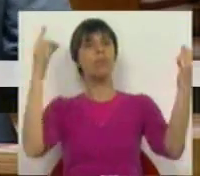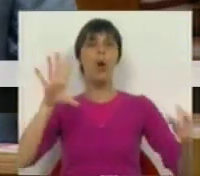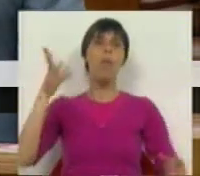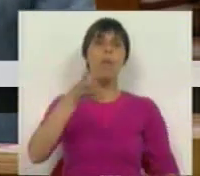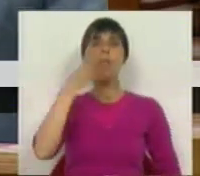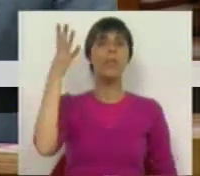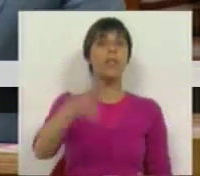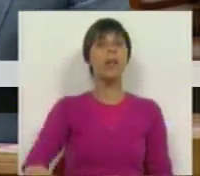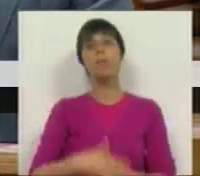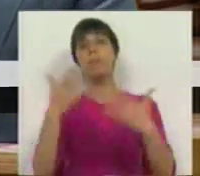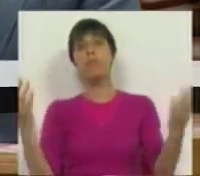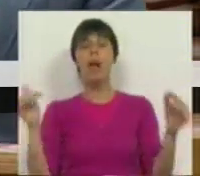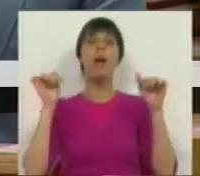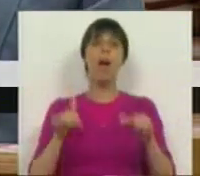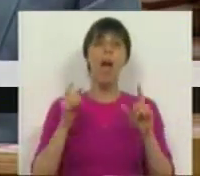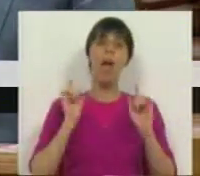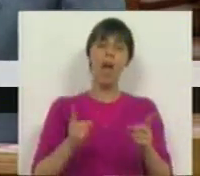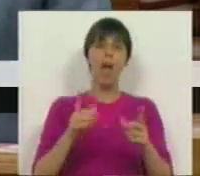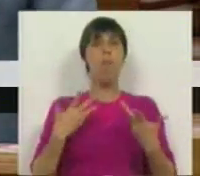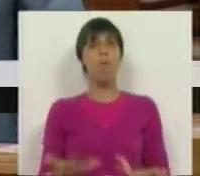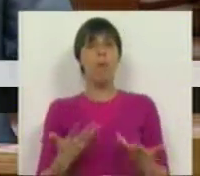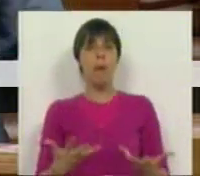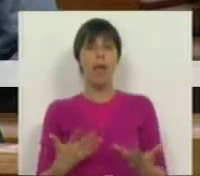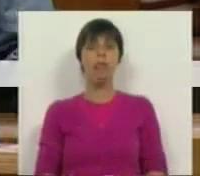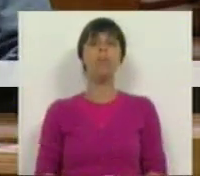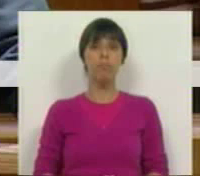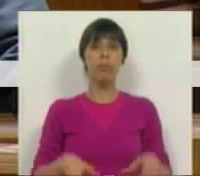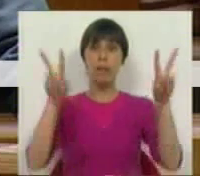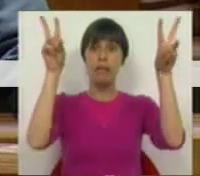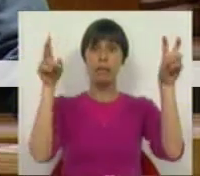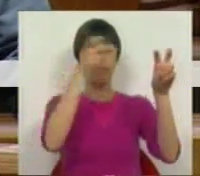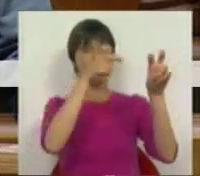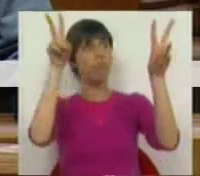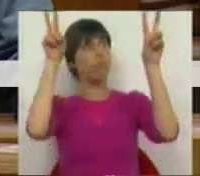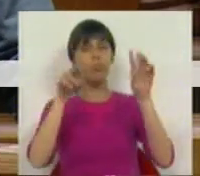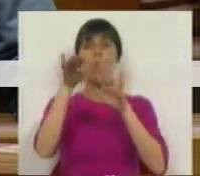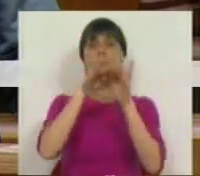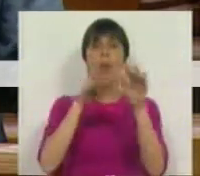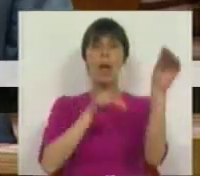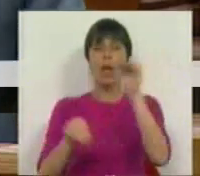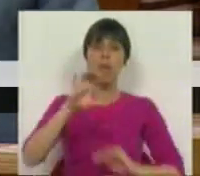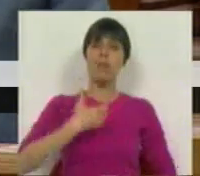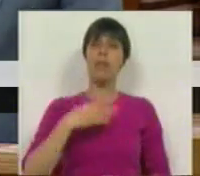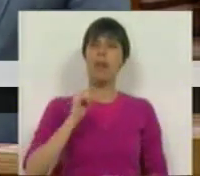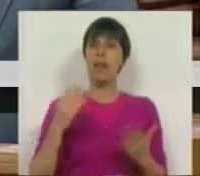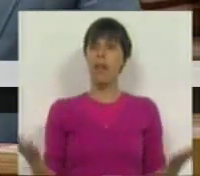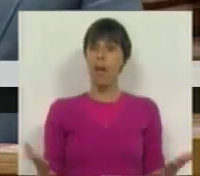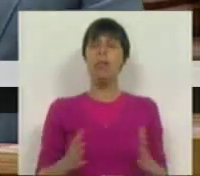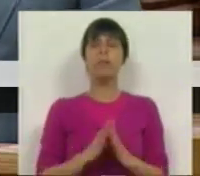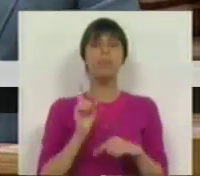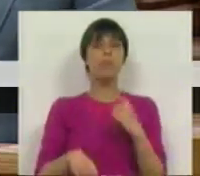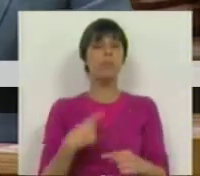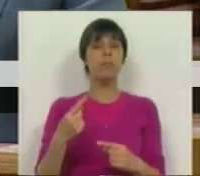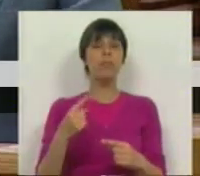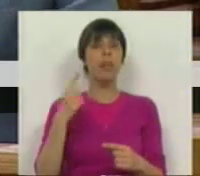país dizendo que este é o momento. Era assim o título do programa eleitoral do CDS. Já